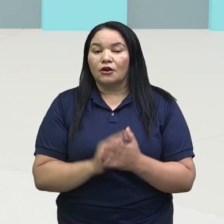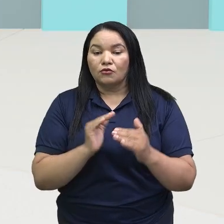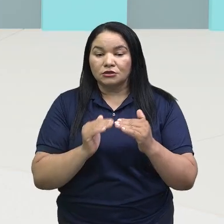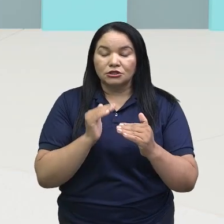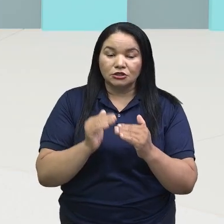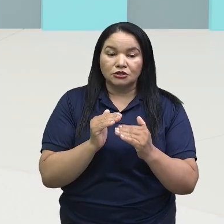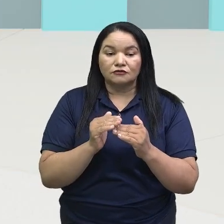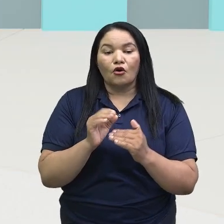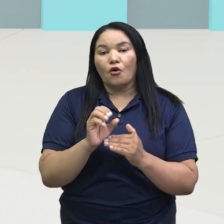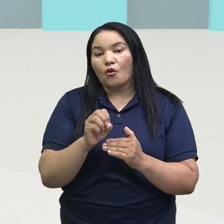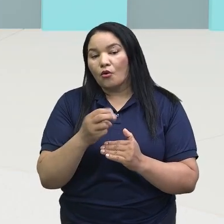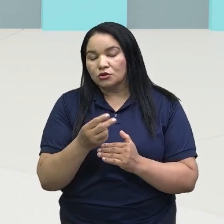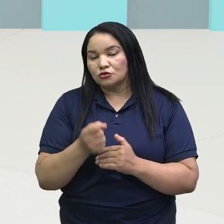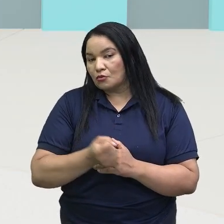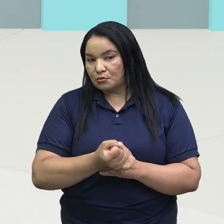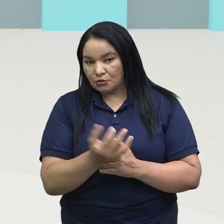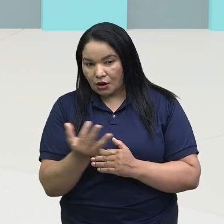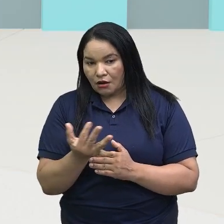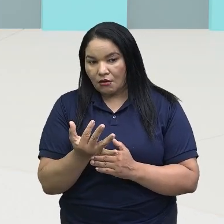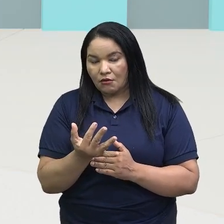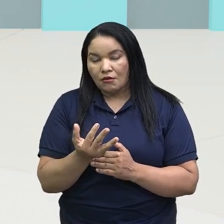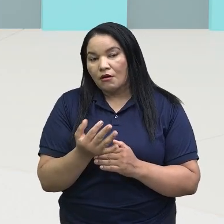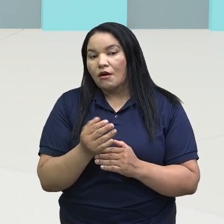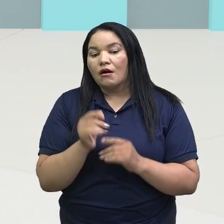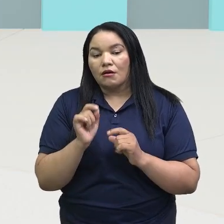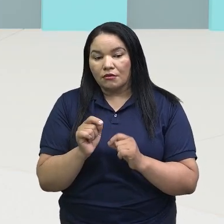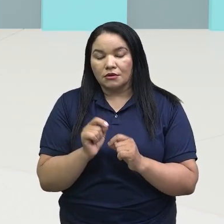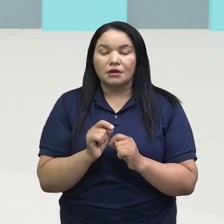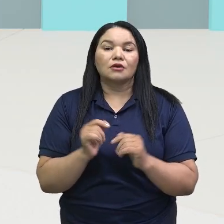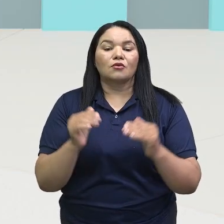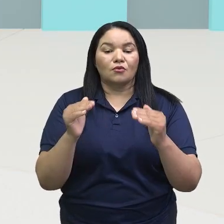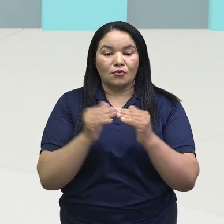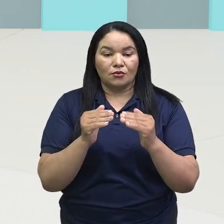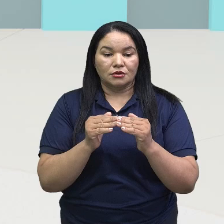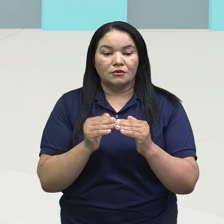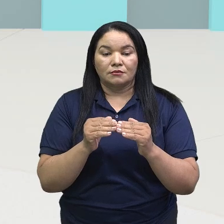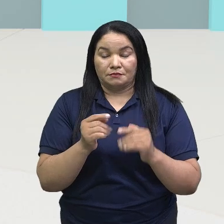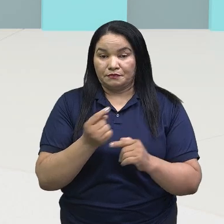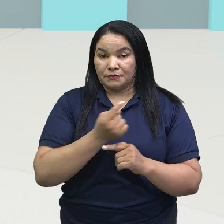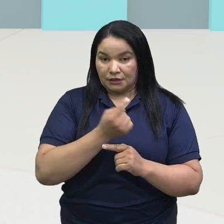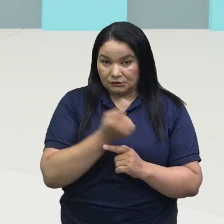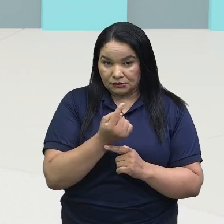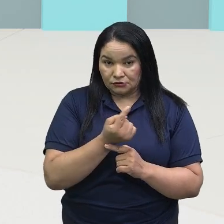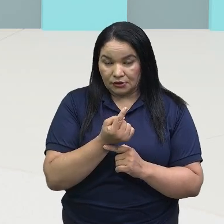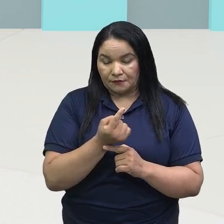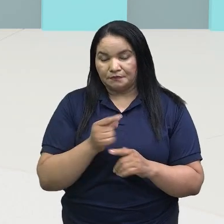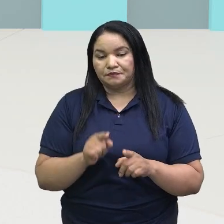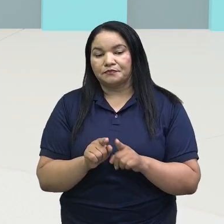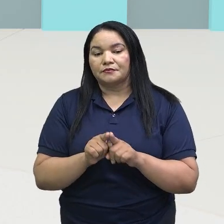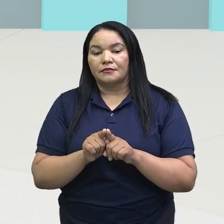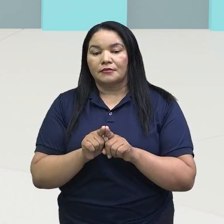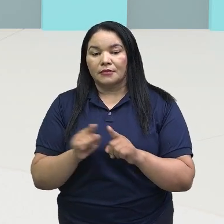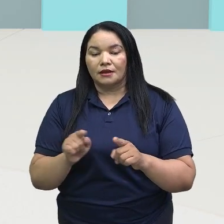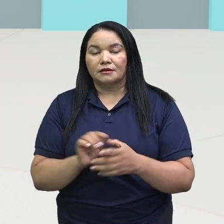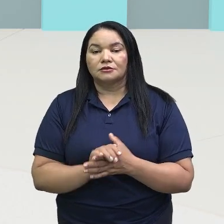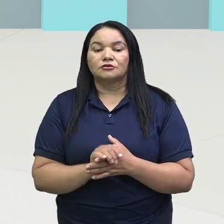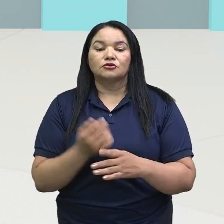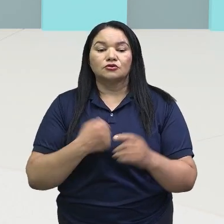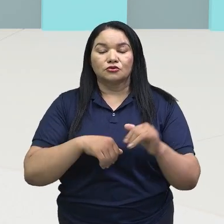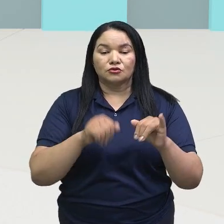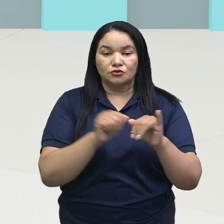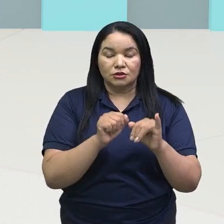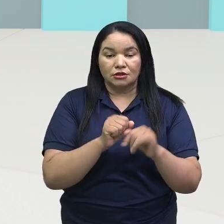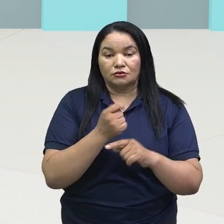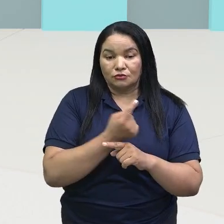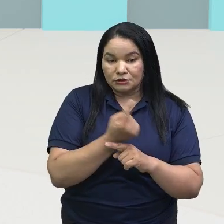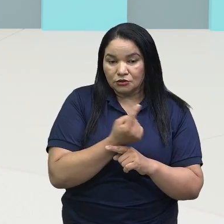o sujeito com o verbo. Nesse caso, os dois estão no singular. Então, o sujeito está no singular, o verbo